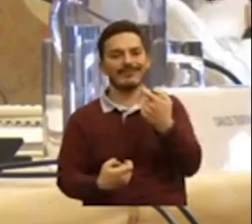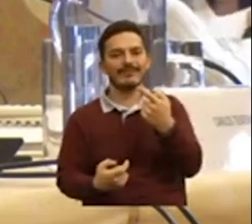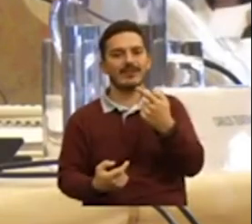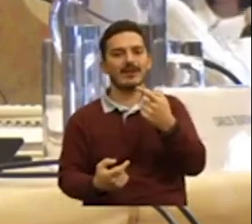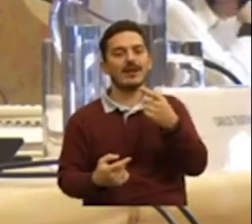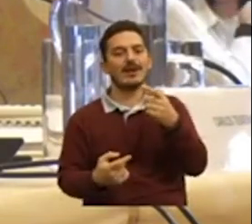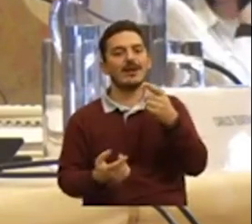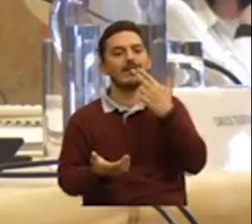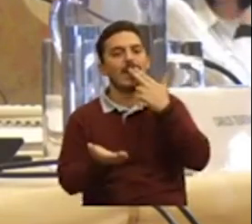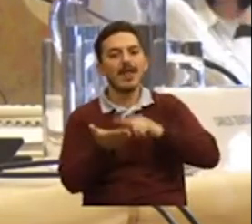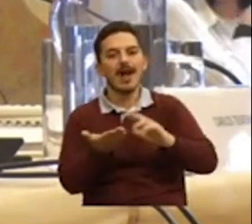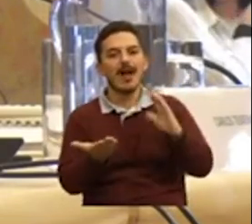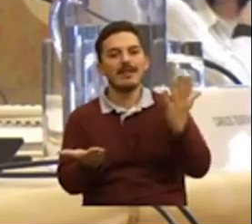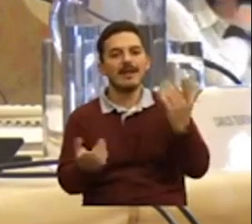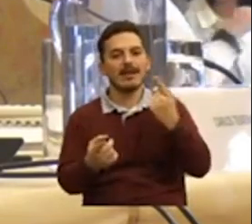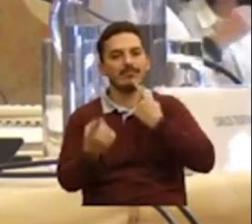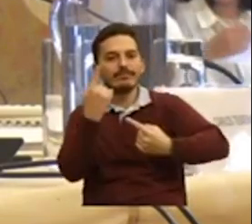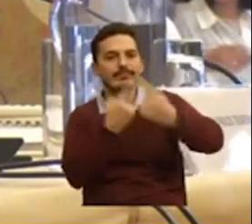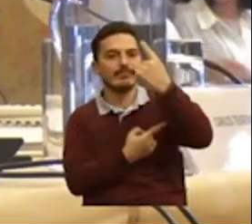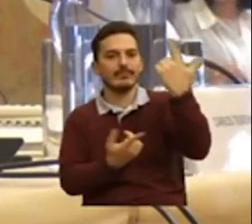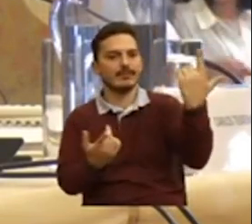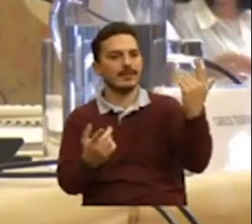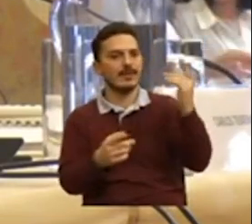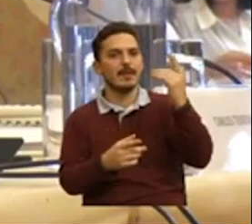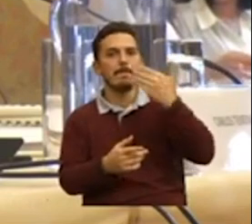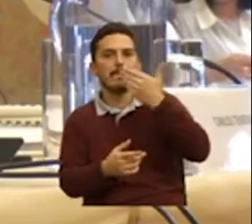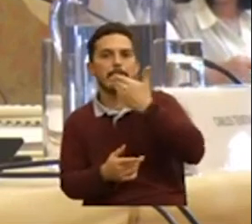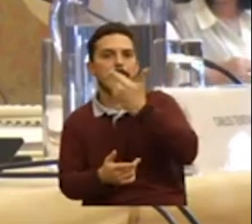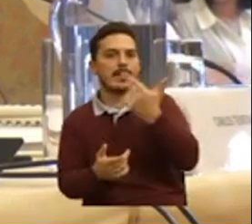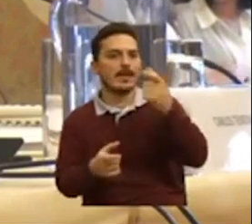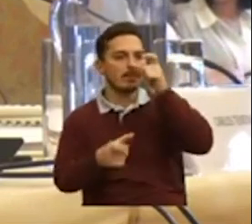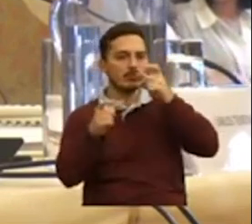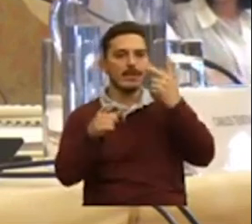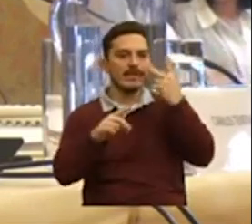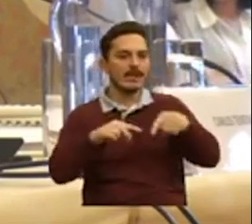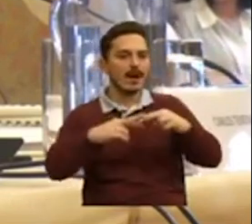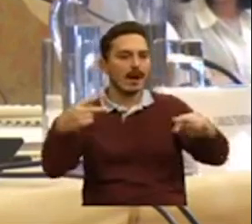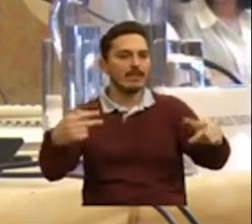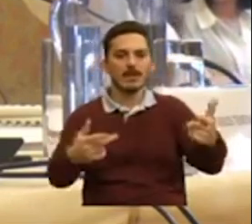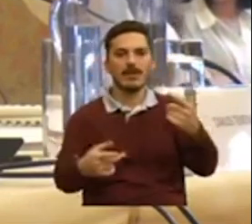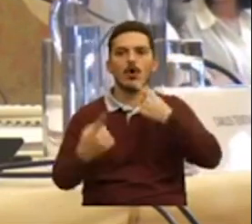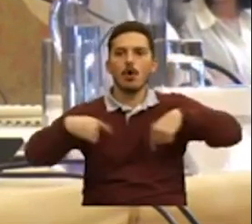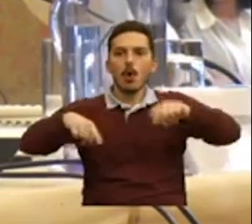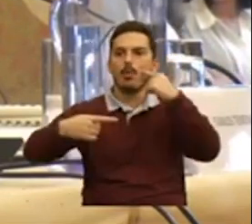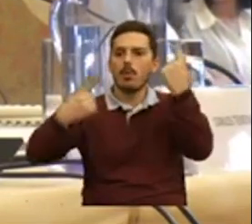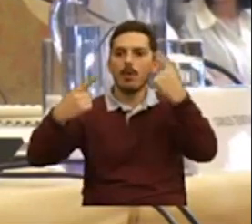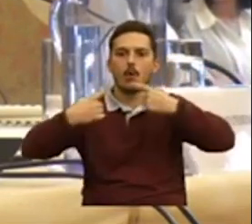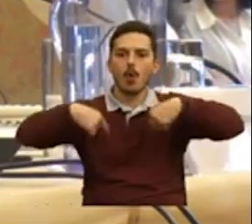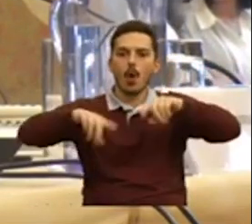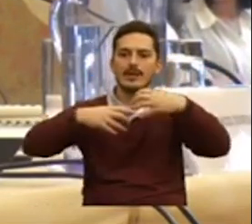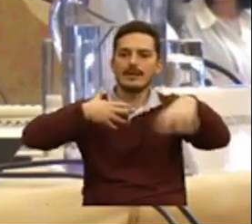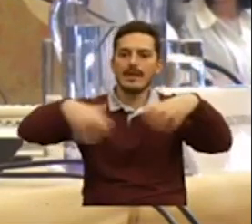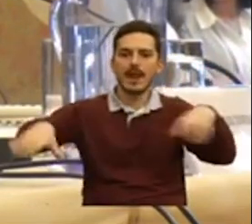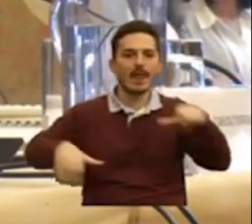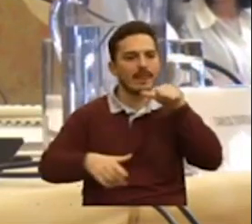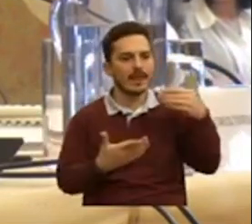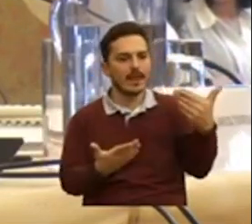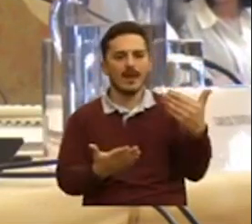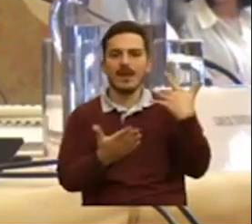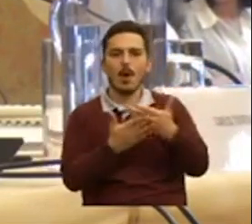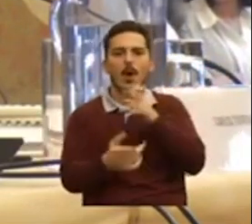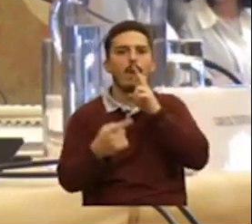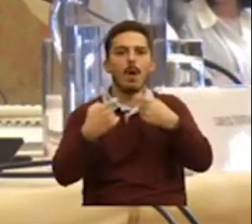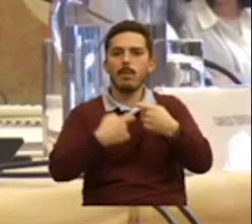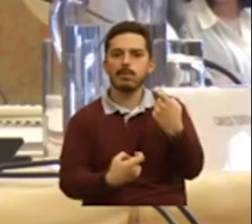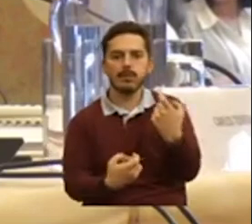realidade, as reivindicações e os pedidos que os municípios têm trazido às reuniões públicas e às reuniões descentralizadas. Tem